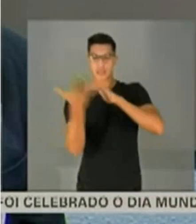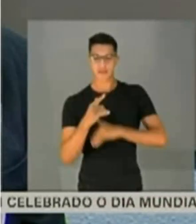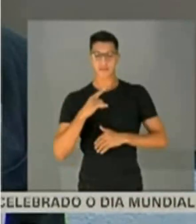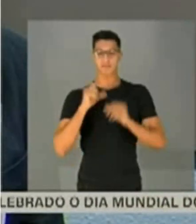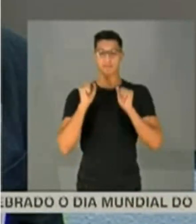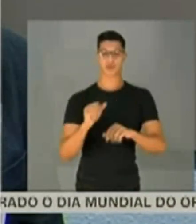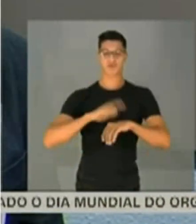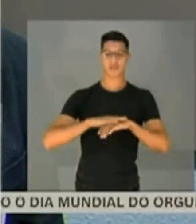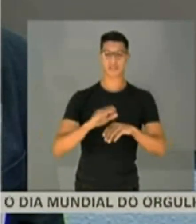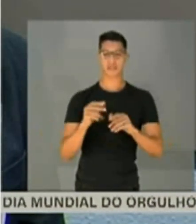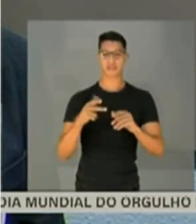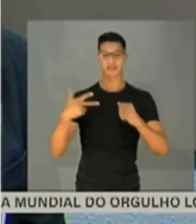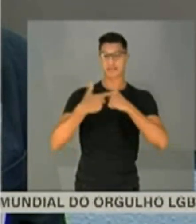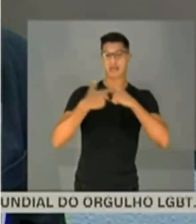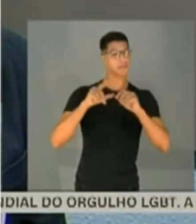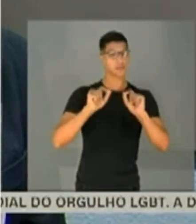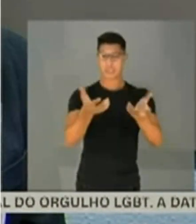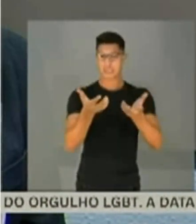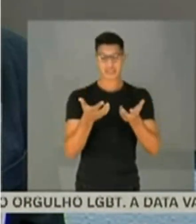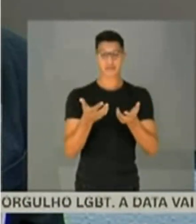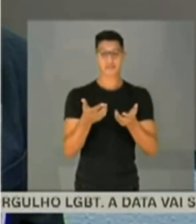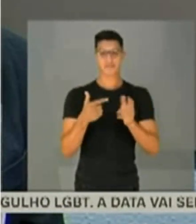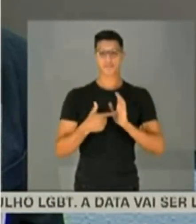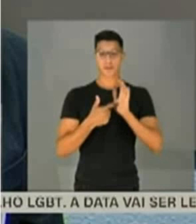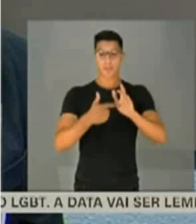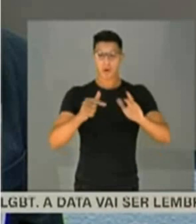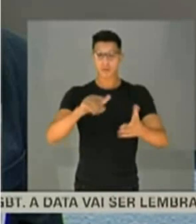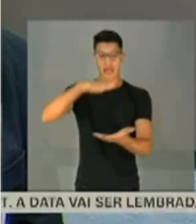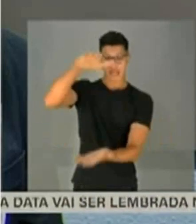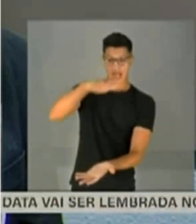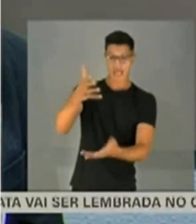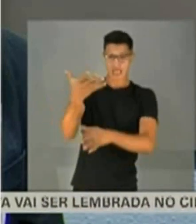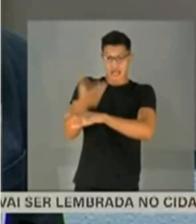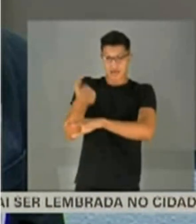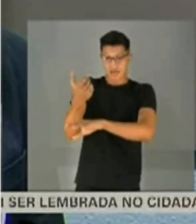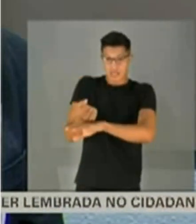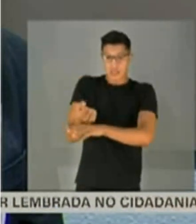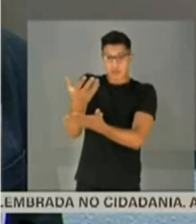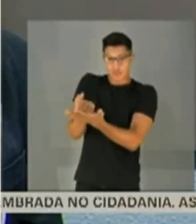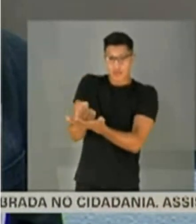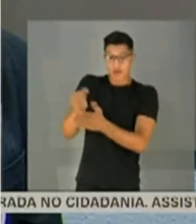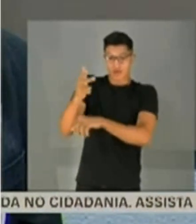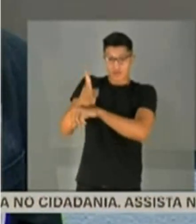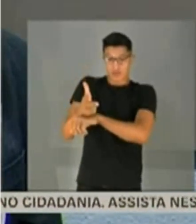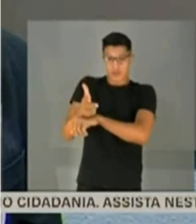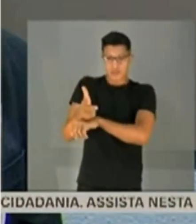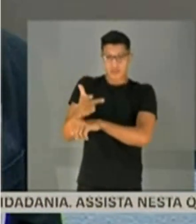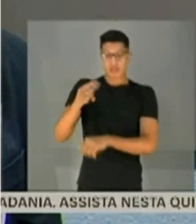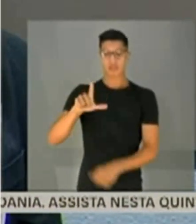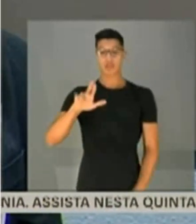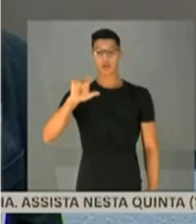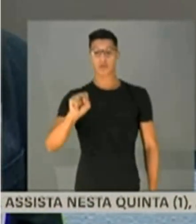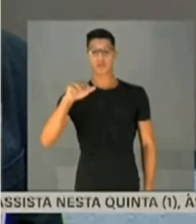Senhor para se proteger e enganar as pessoas. Então, se você é dessa turminha aí, e você é usado, como